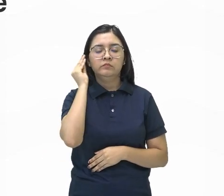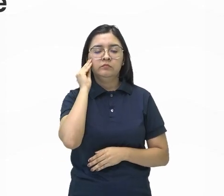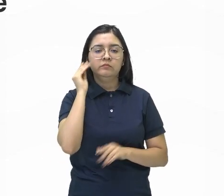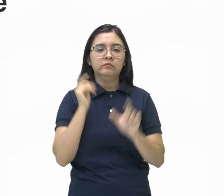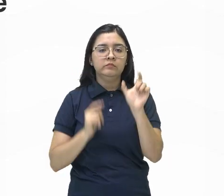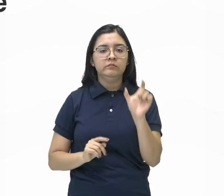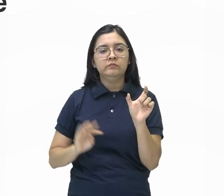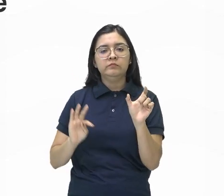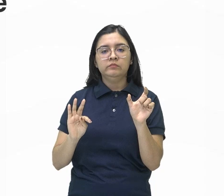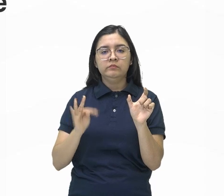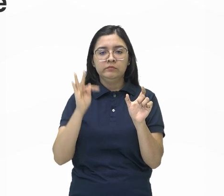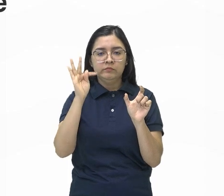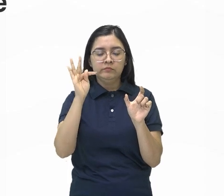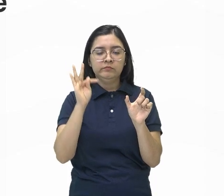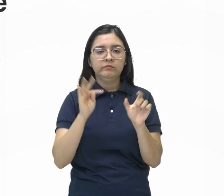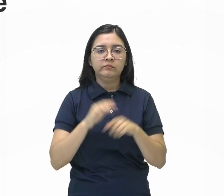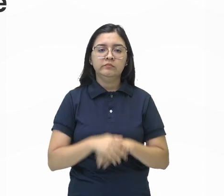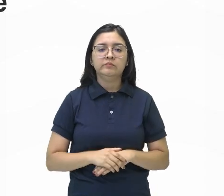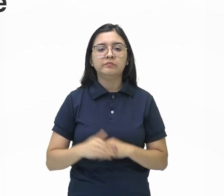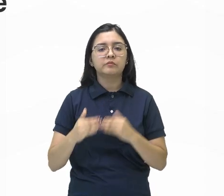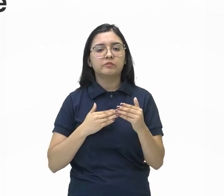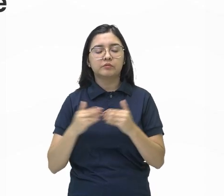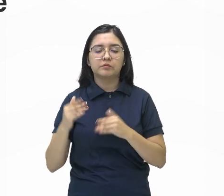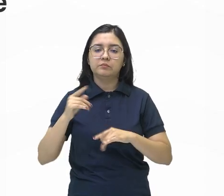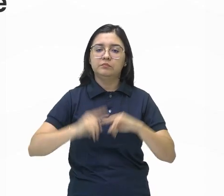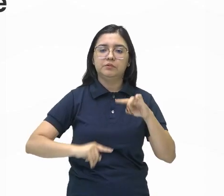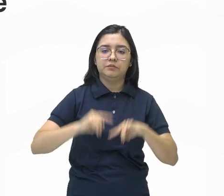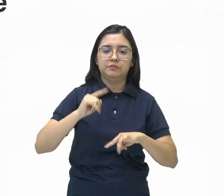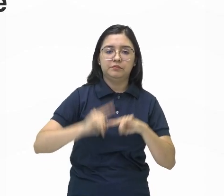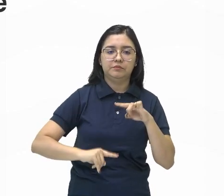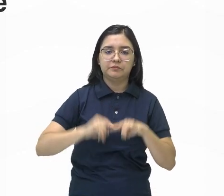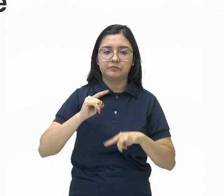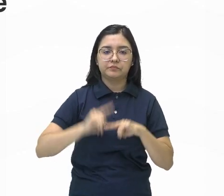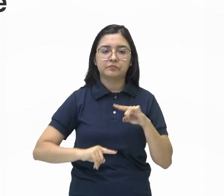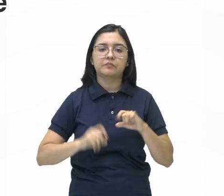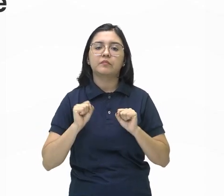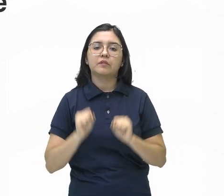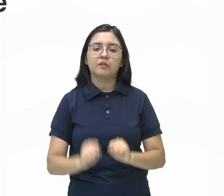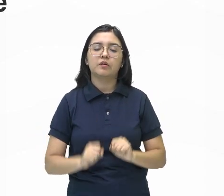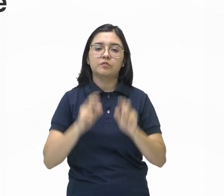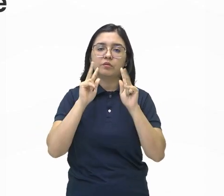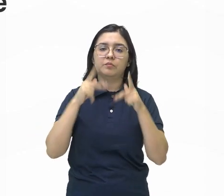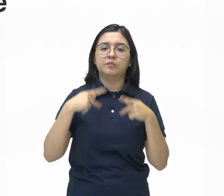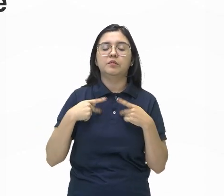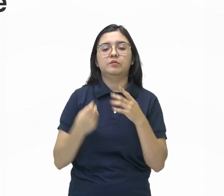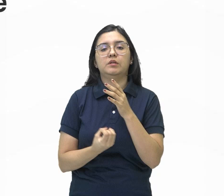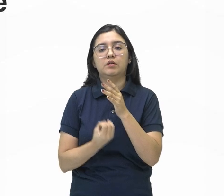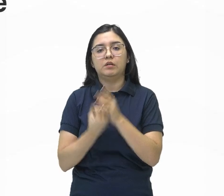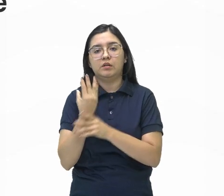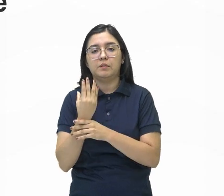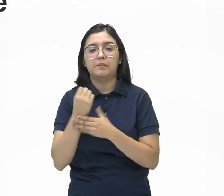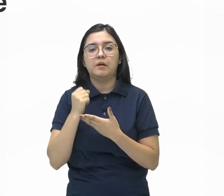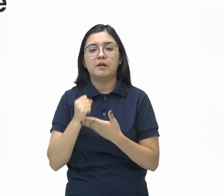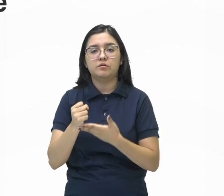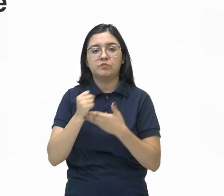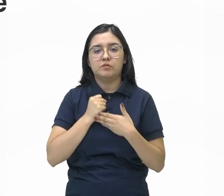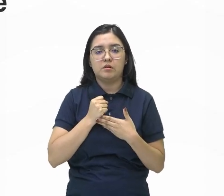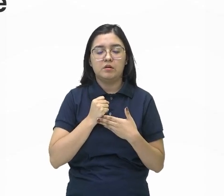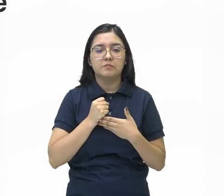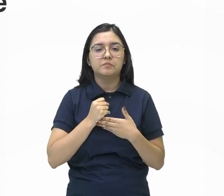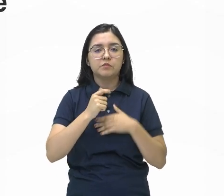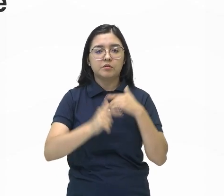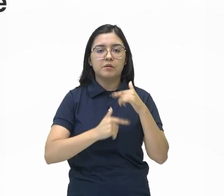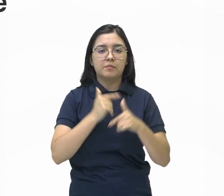ele se refere, então, a qualquer ferramenta, dispositivo, né, que seja criado pelo ser humano, para melhorar a sua vida.